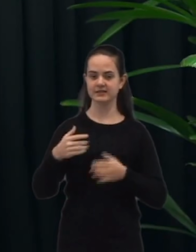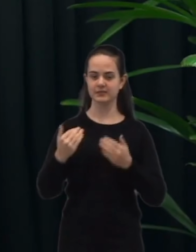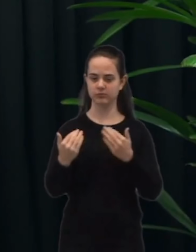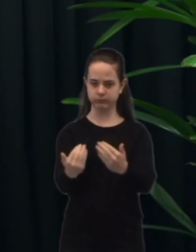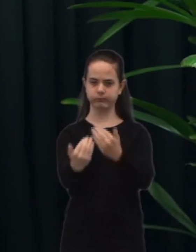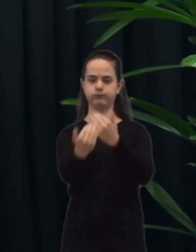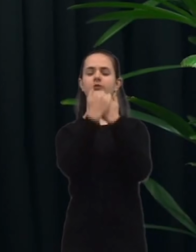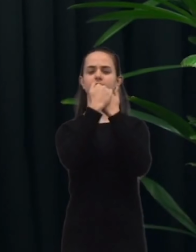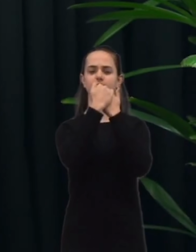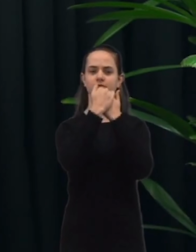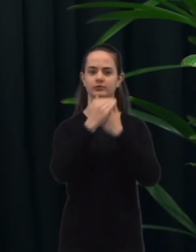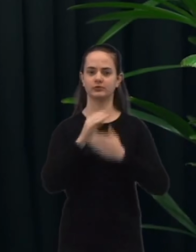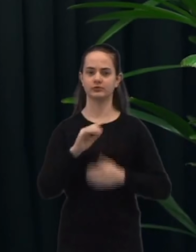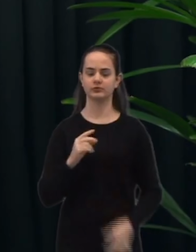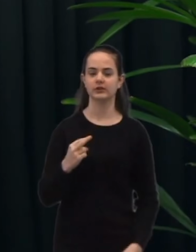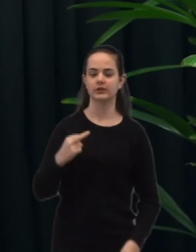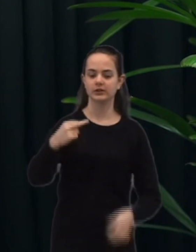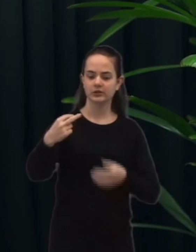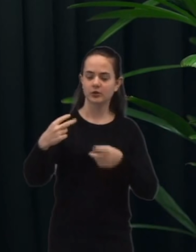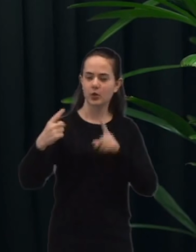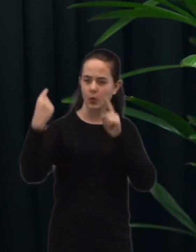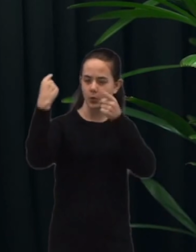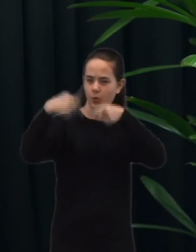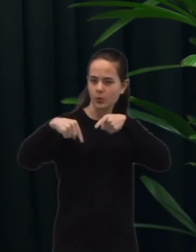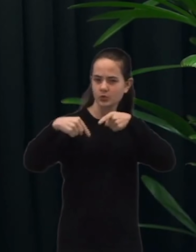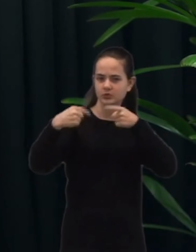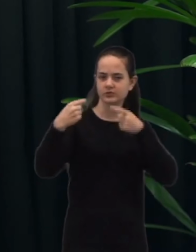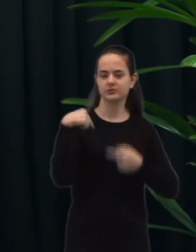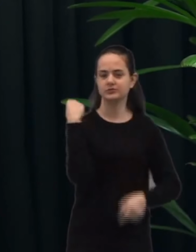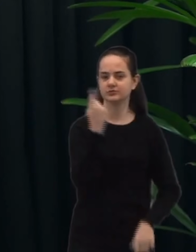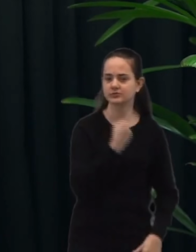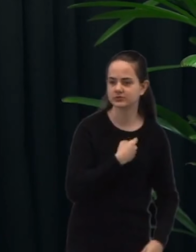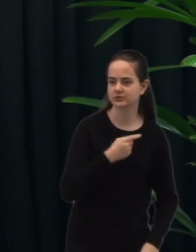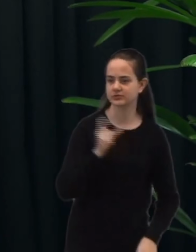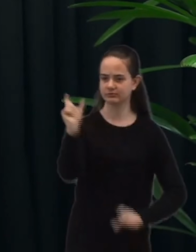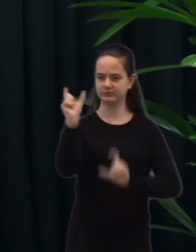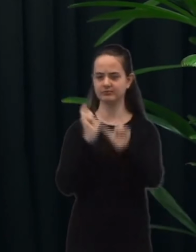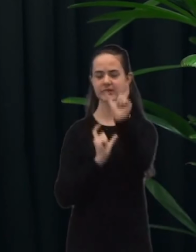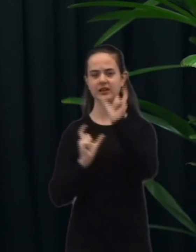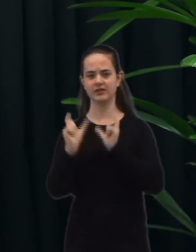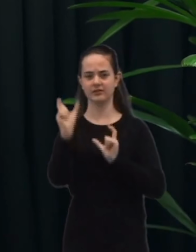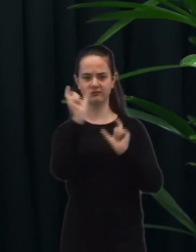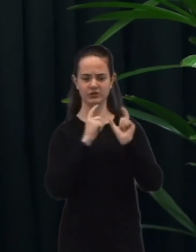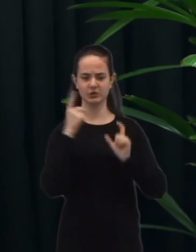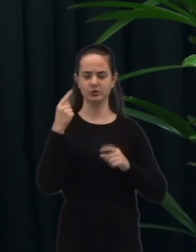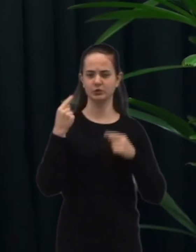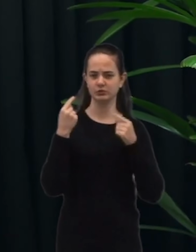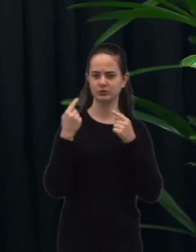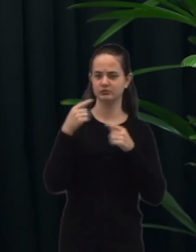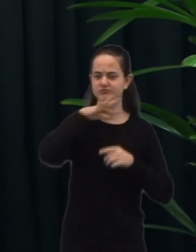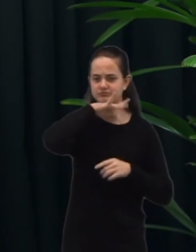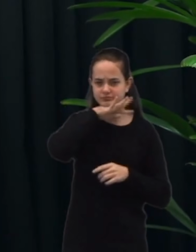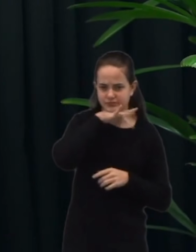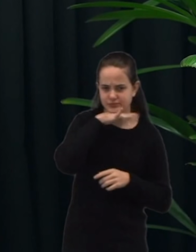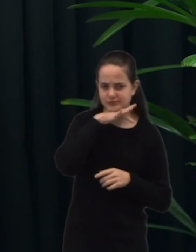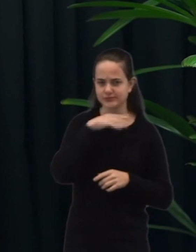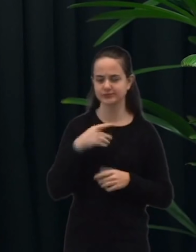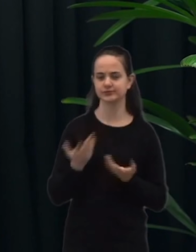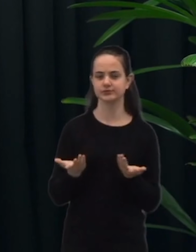somos atacados, quando se levantam contra nós, armam ciladas, proferem palavras ruins,